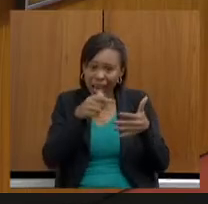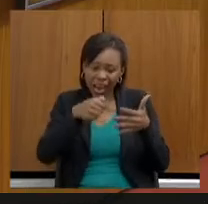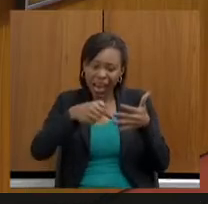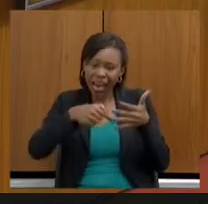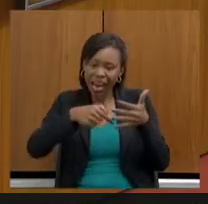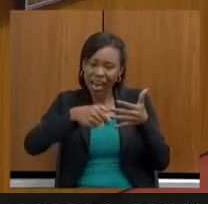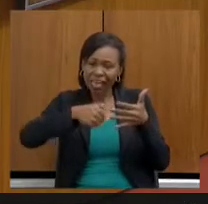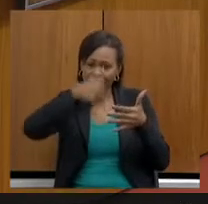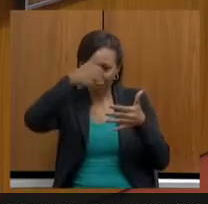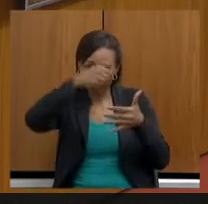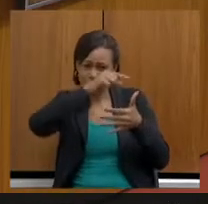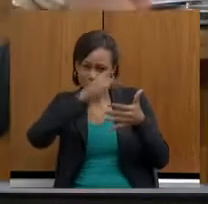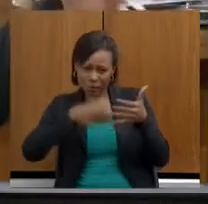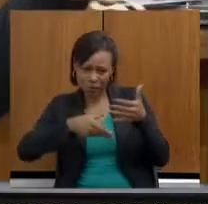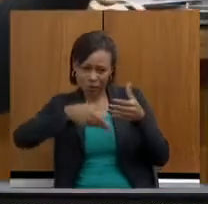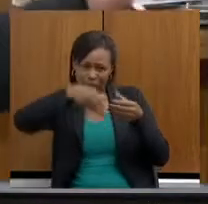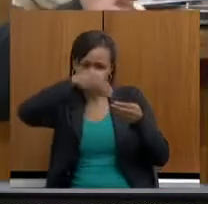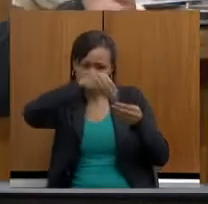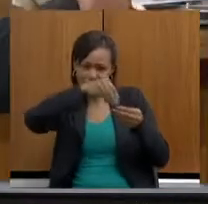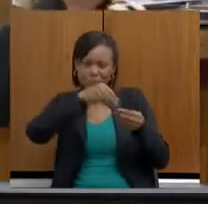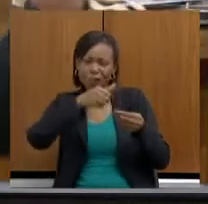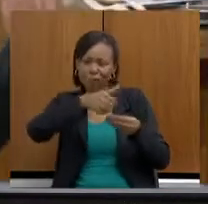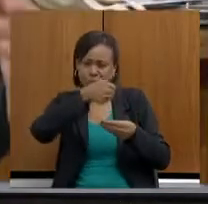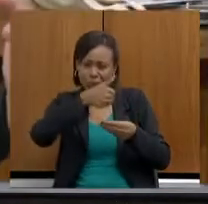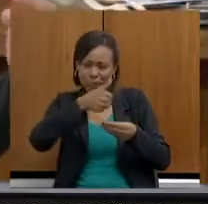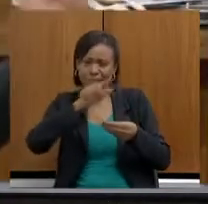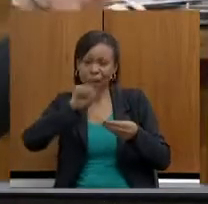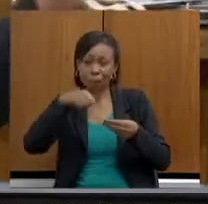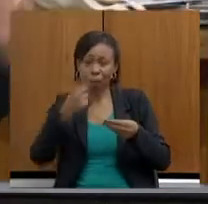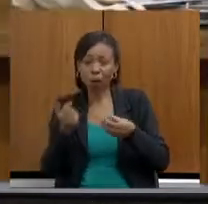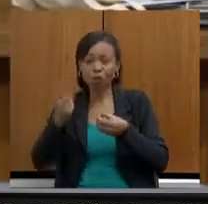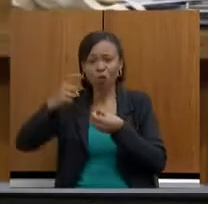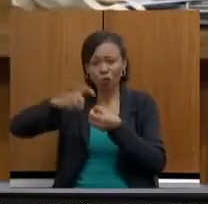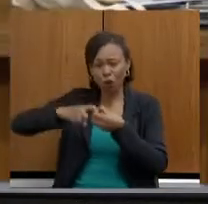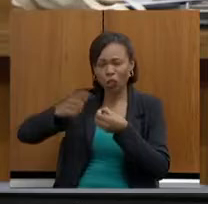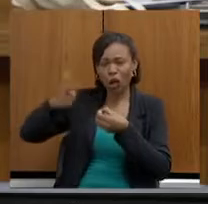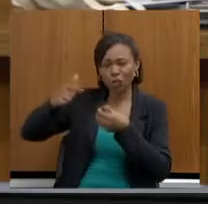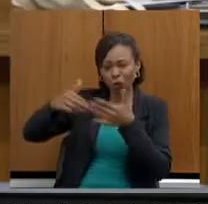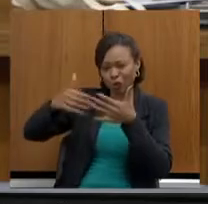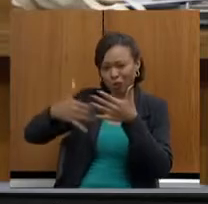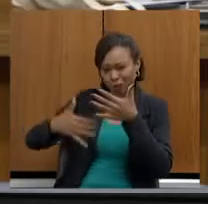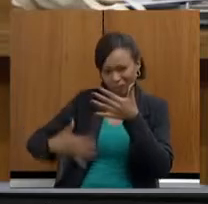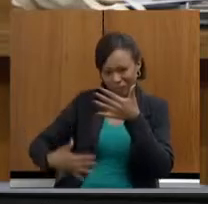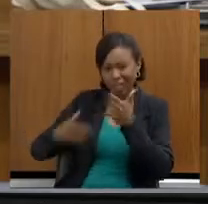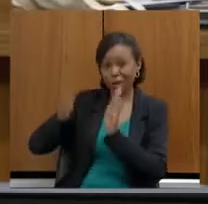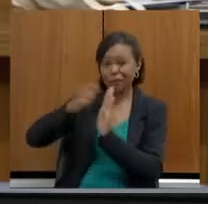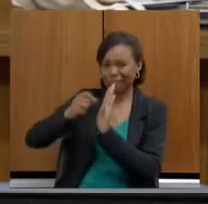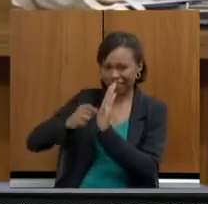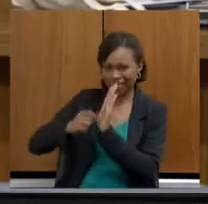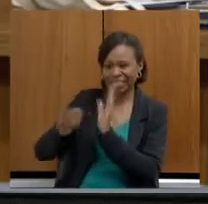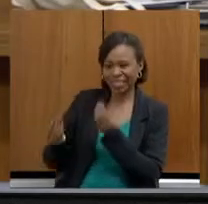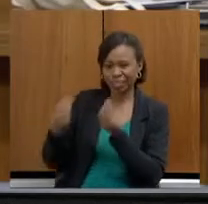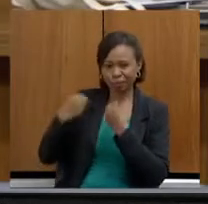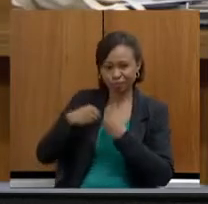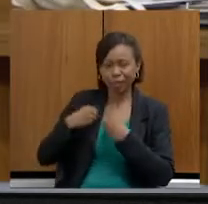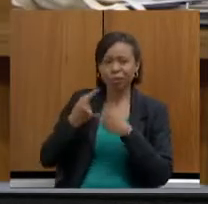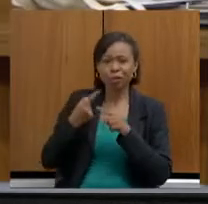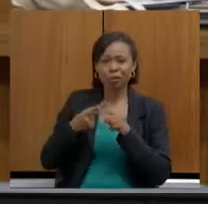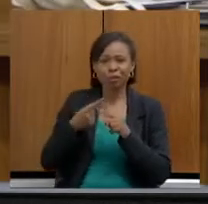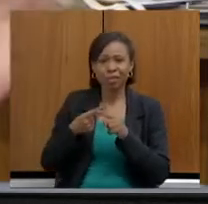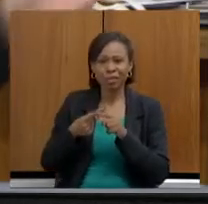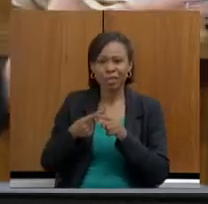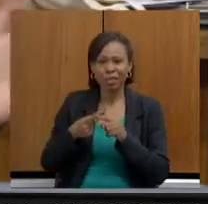primeiras E aí o senhor já generosamente disse a gente retorna às seguintes por escrito viu Professor porque